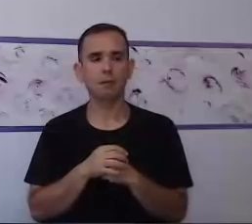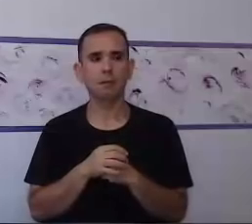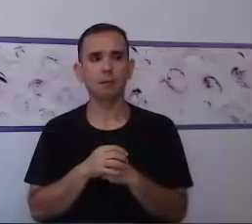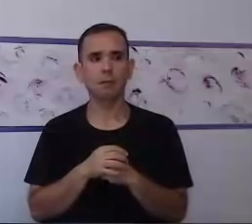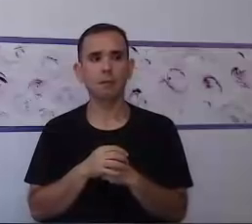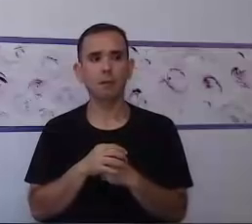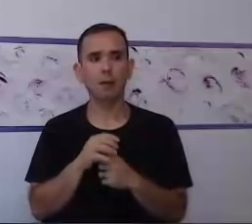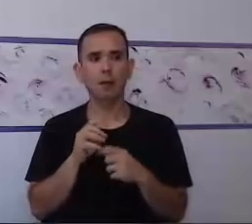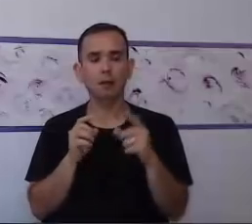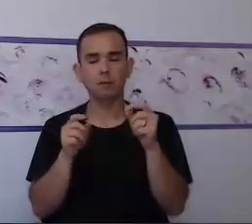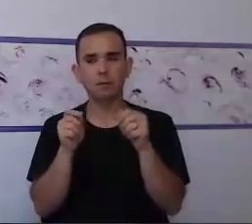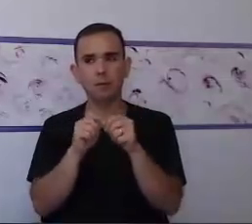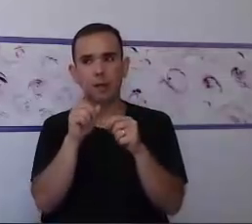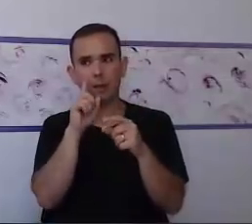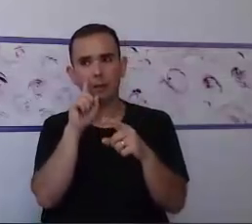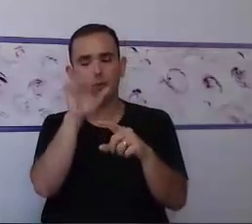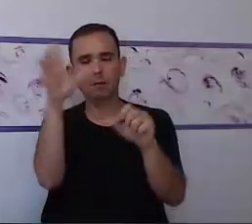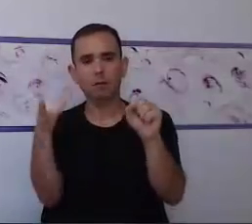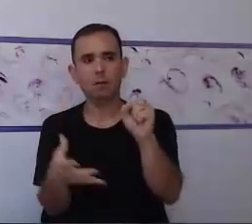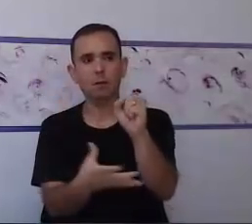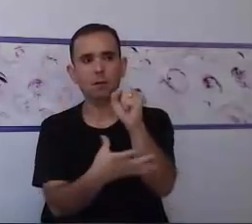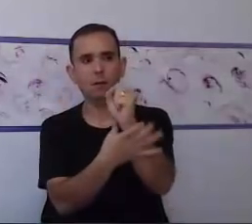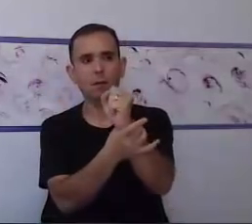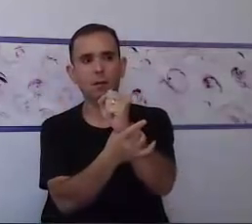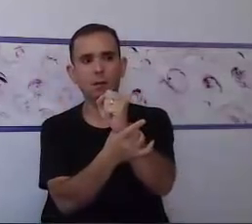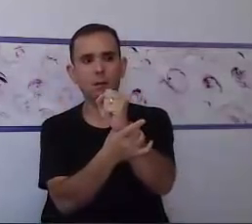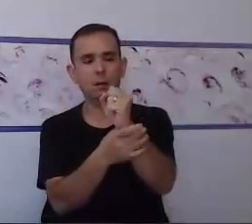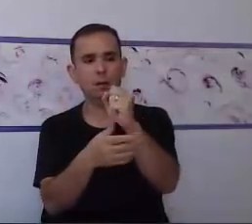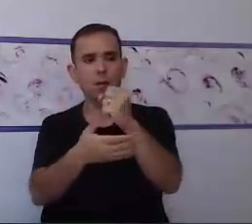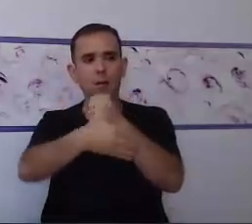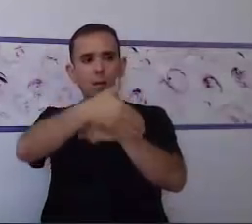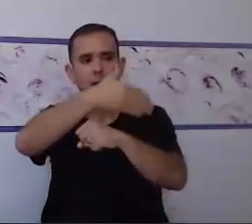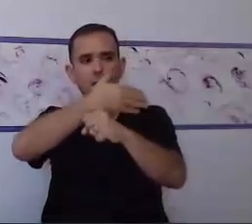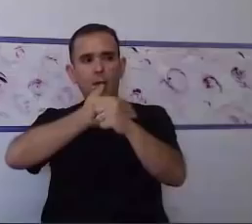Você posiciona no braço do aluno a pulseira